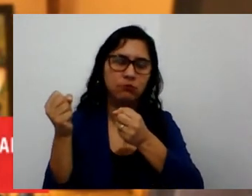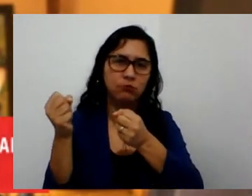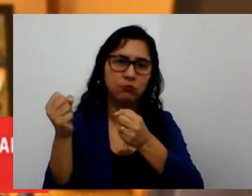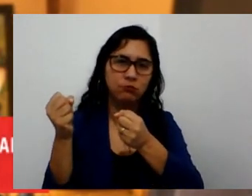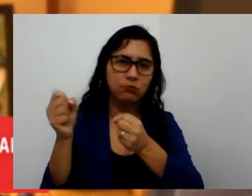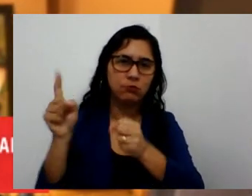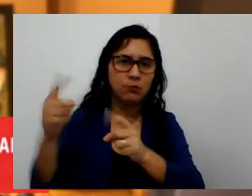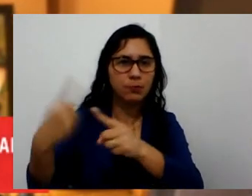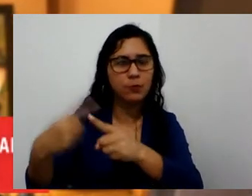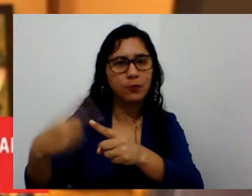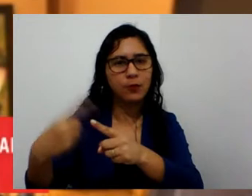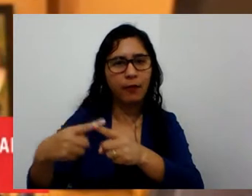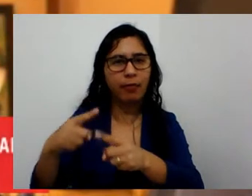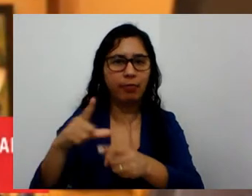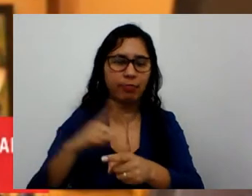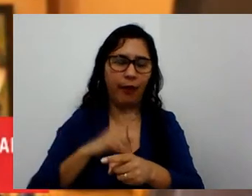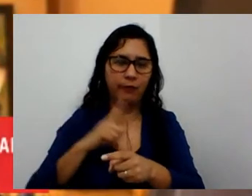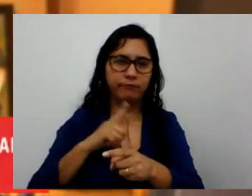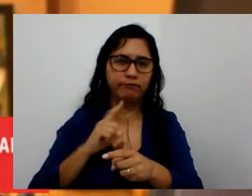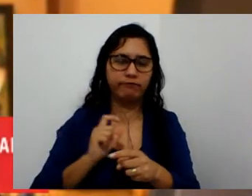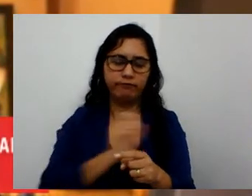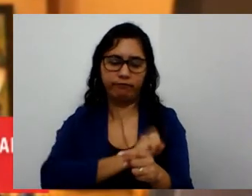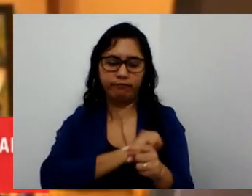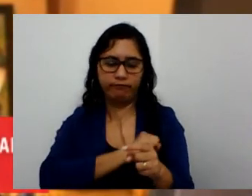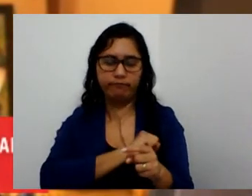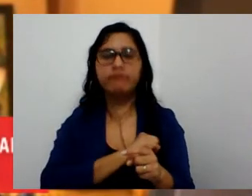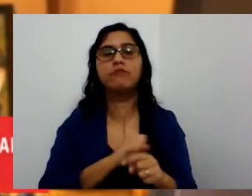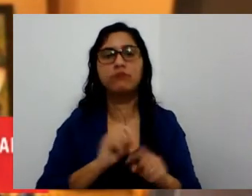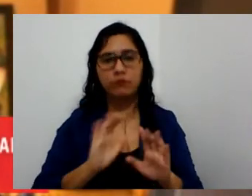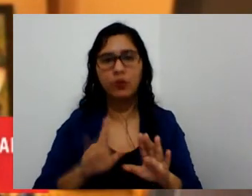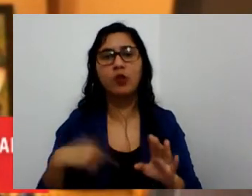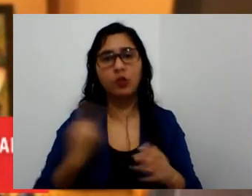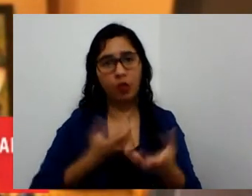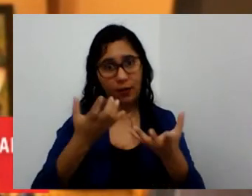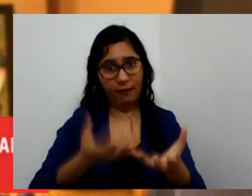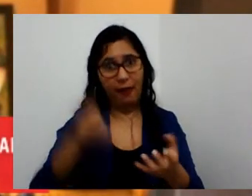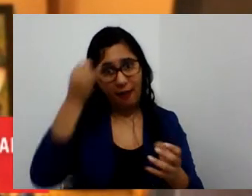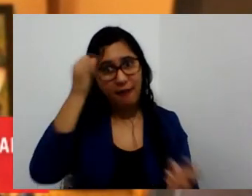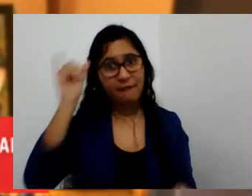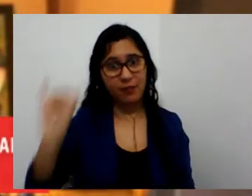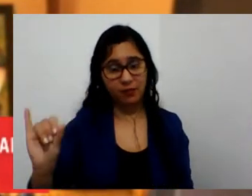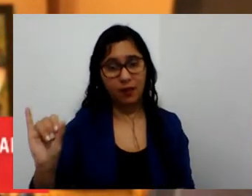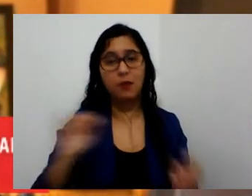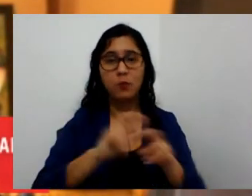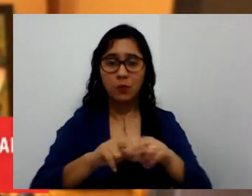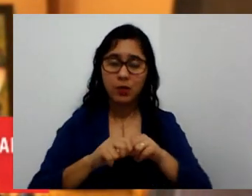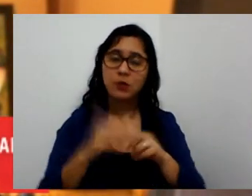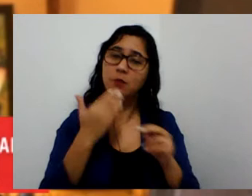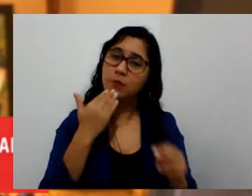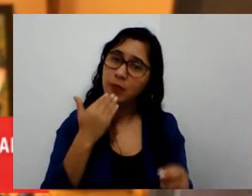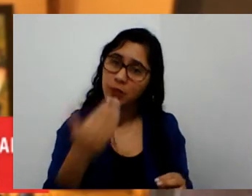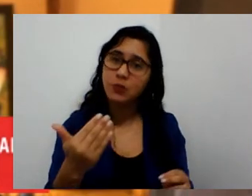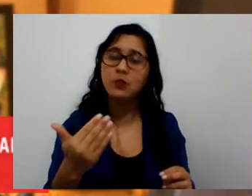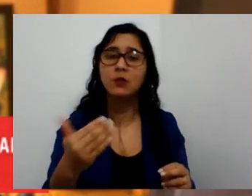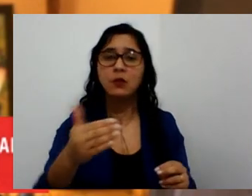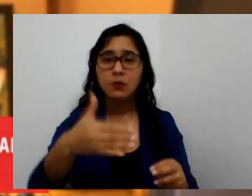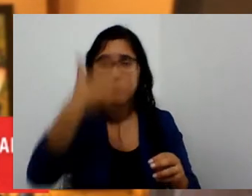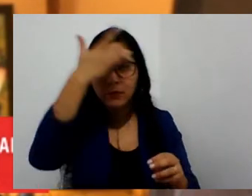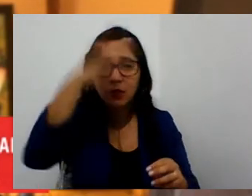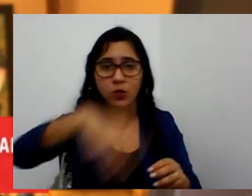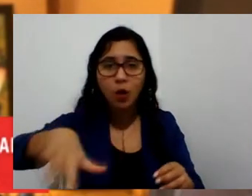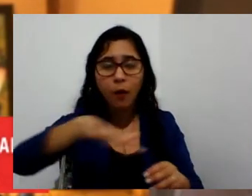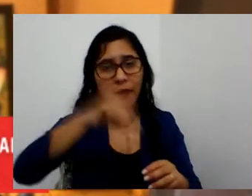de agentes maliciosos. Então, nós gostaríamos de evitar que isso acontecesse, por isso pedimos que as pessoas evitem